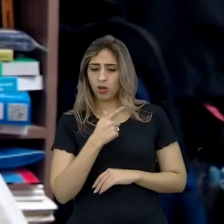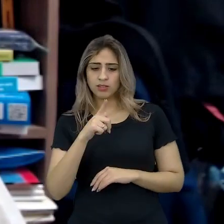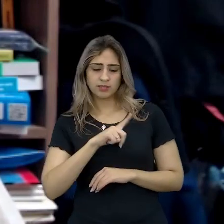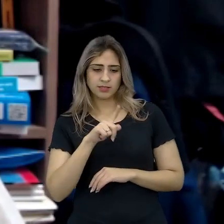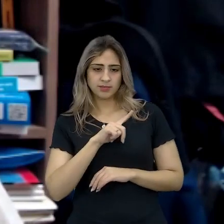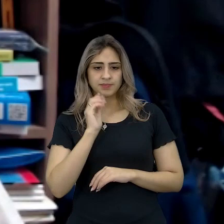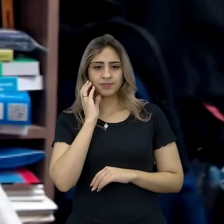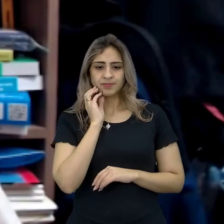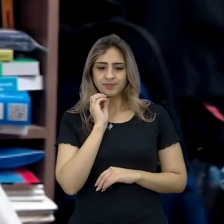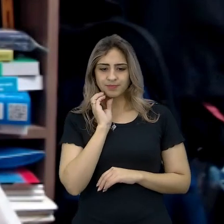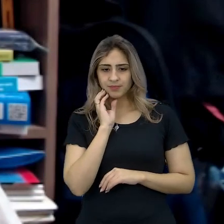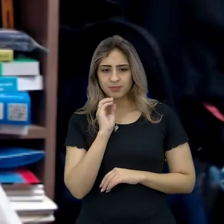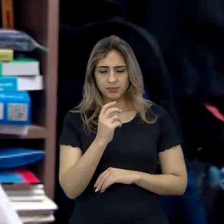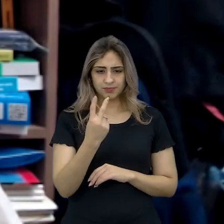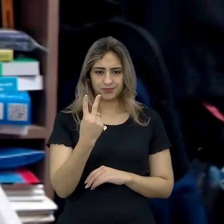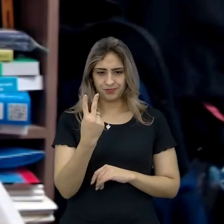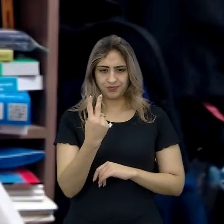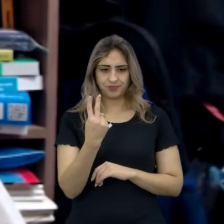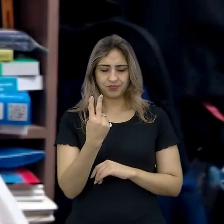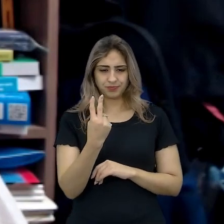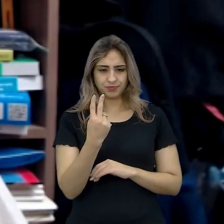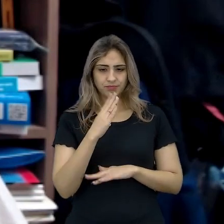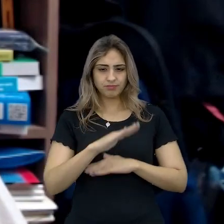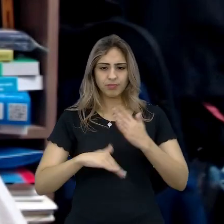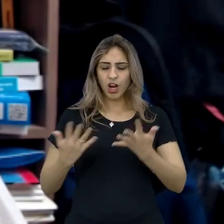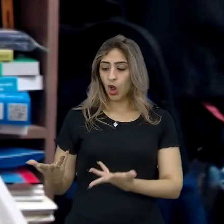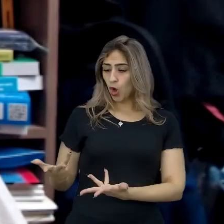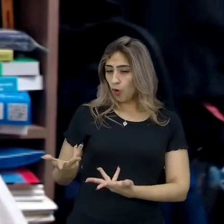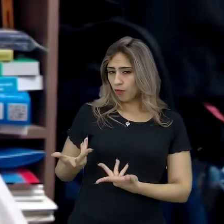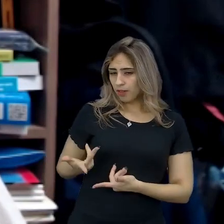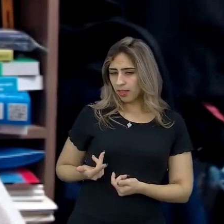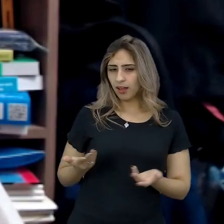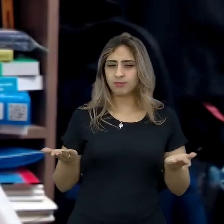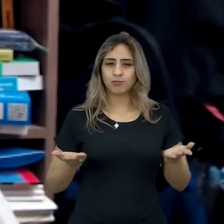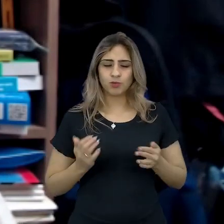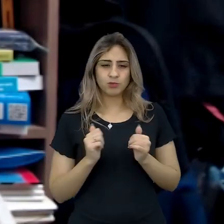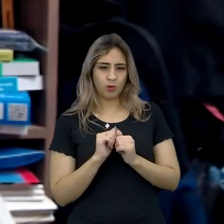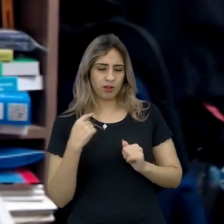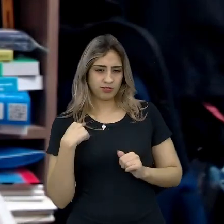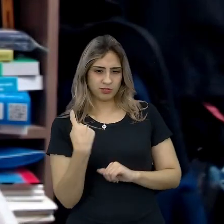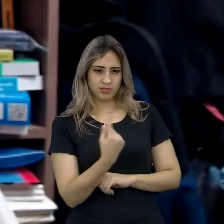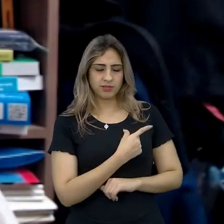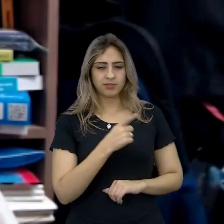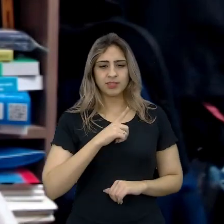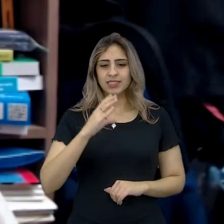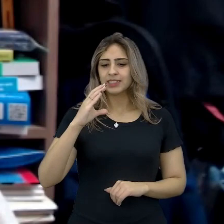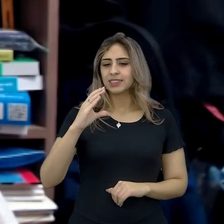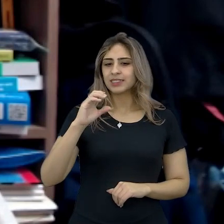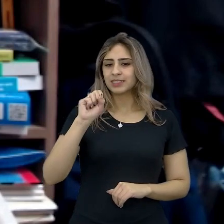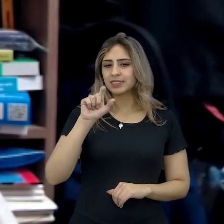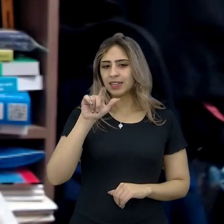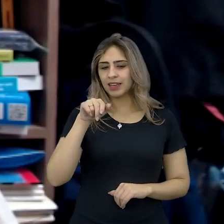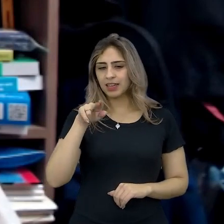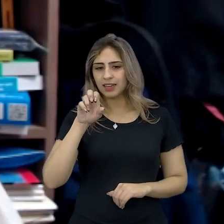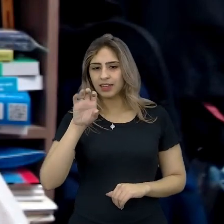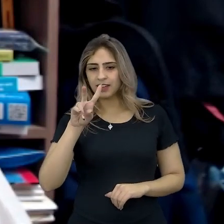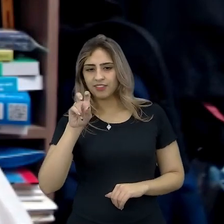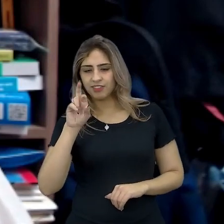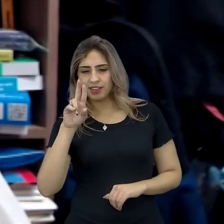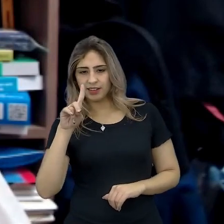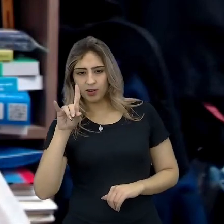temos dois super convidados aqui conosco, nós temos a Sirlene e o Everaldo, que